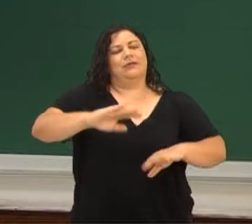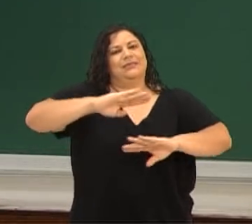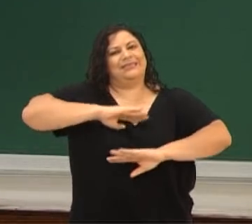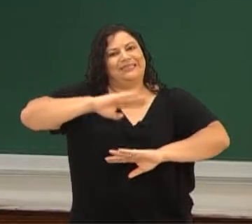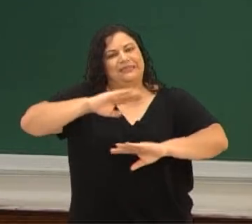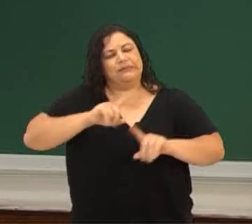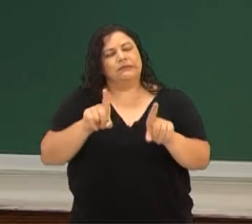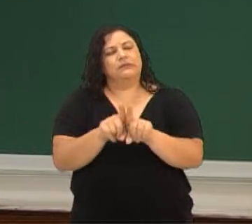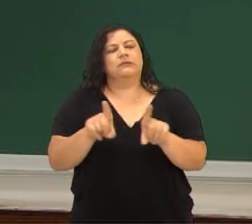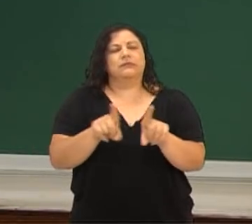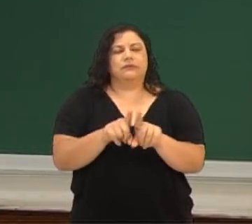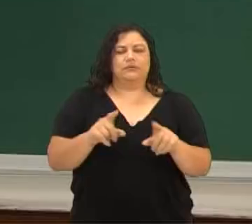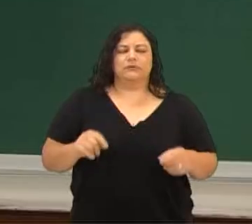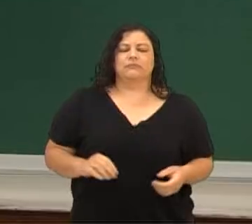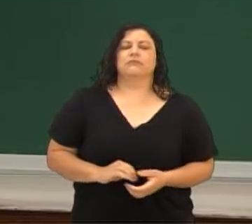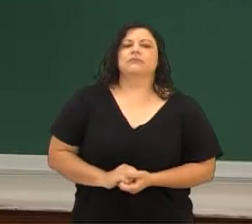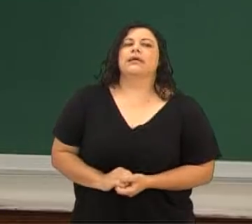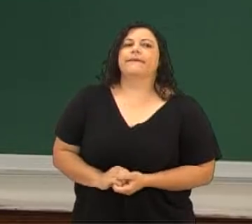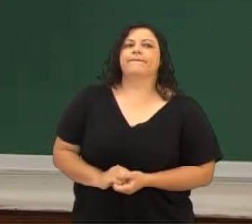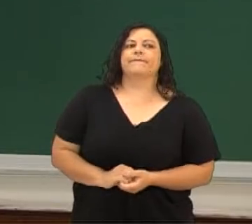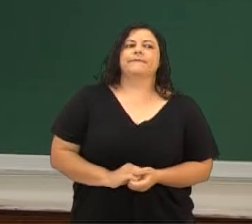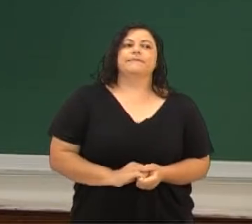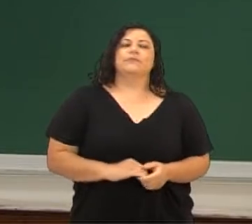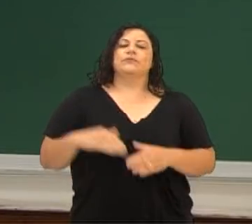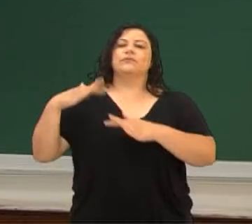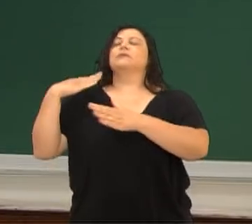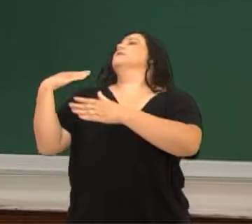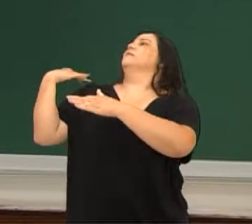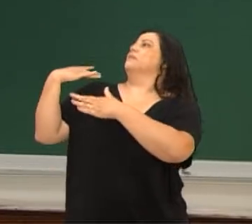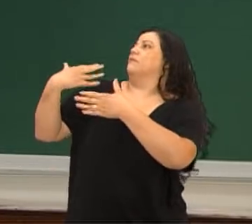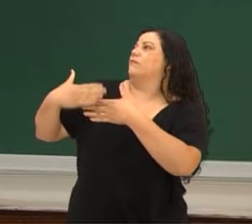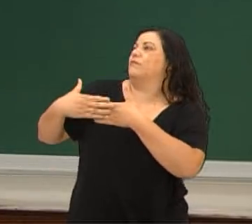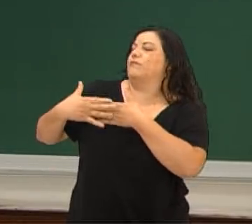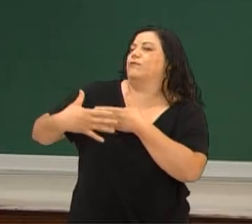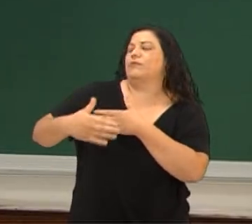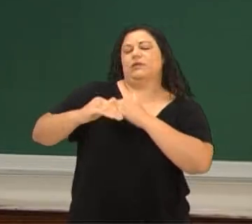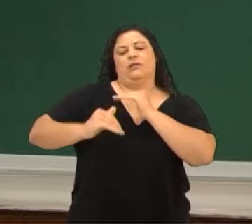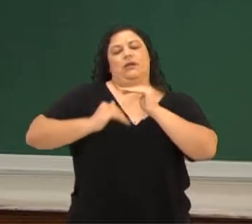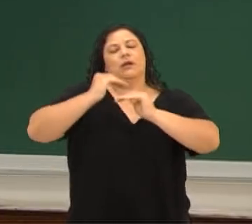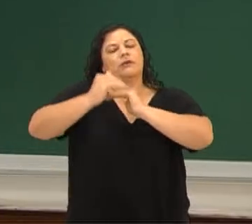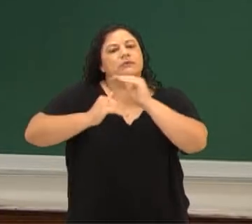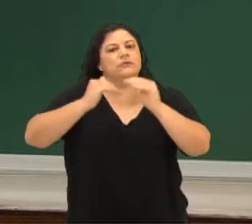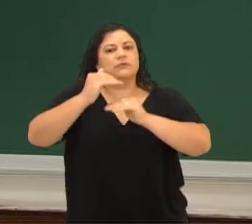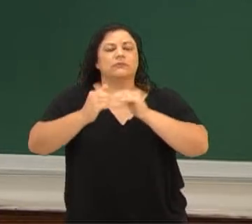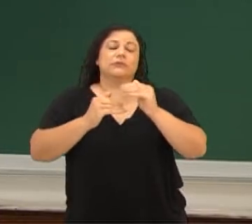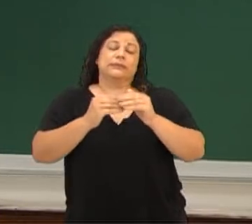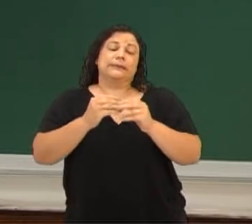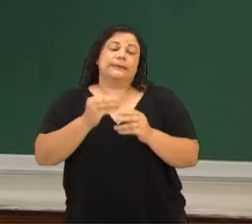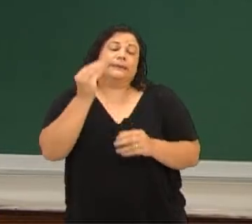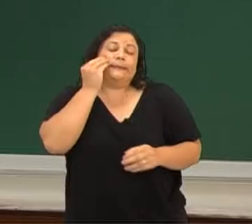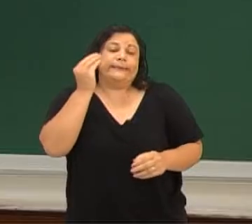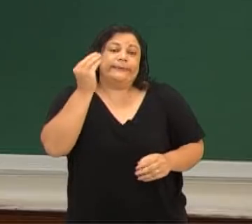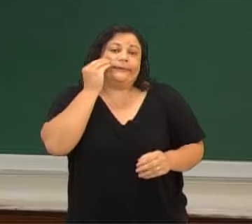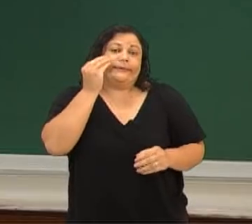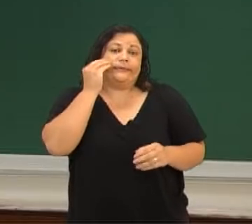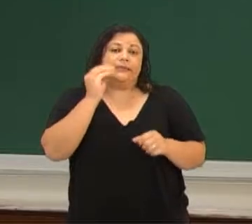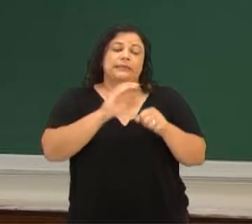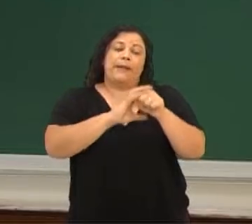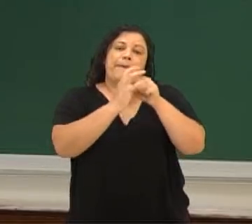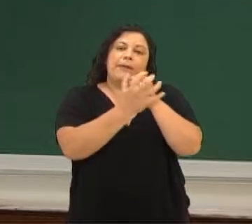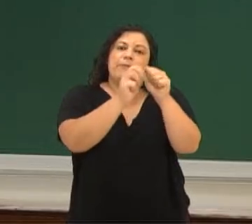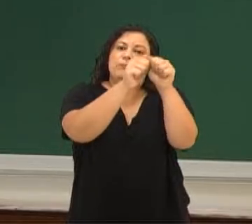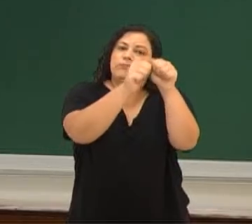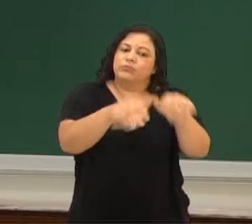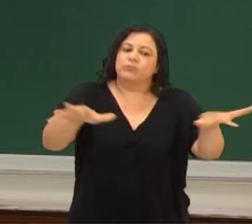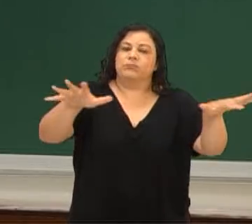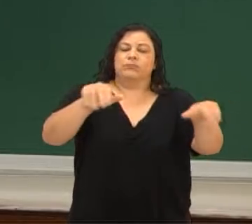África subsaariana, né, que vinha também tentando um crescimento, mas a pandemia, né, trouxe a estagnação aí